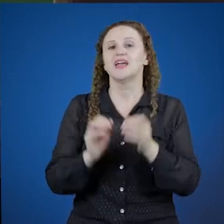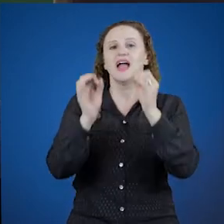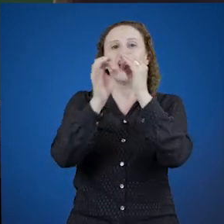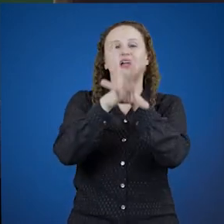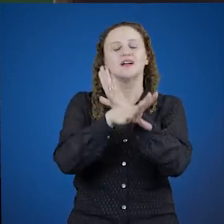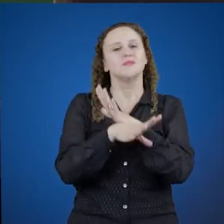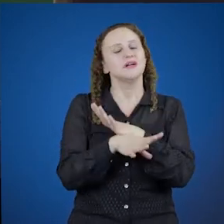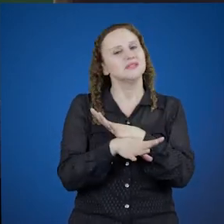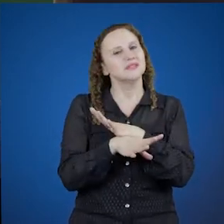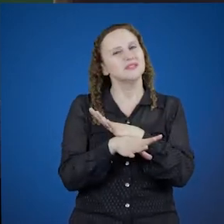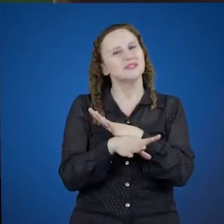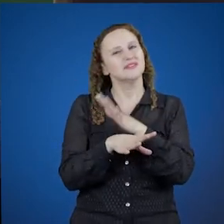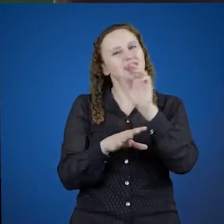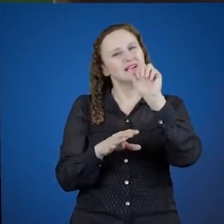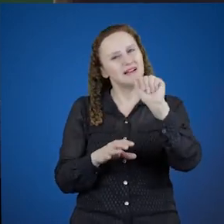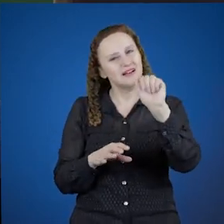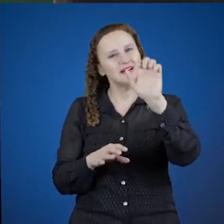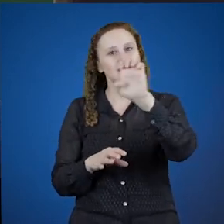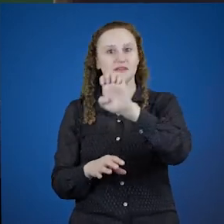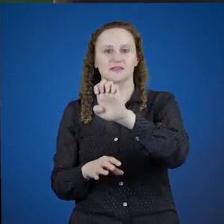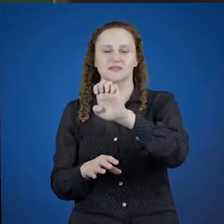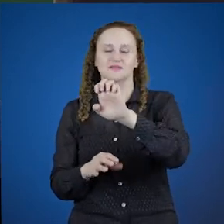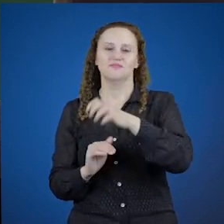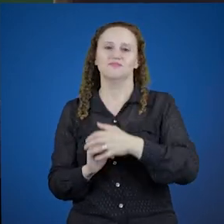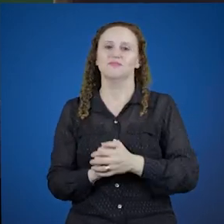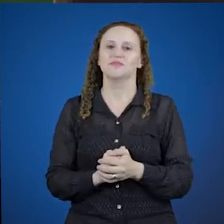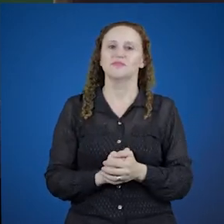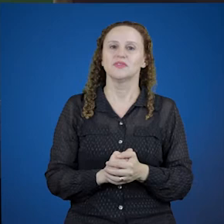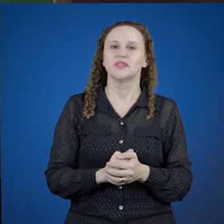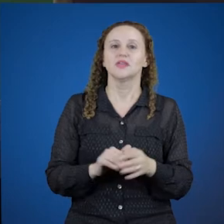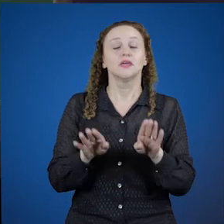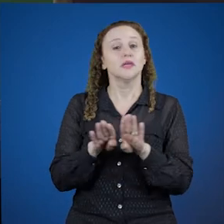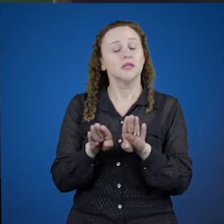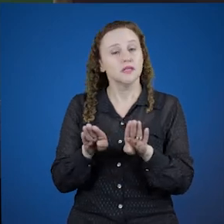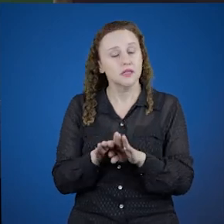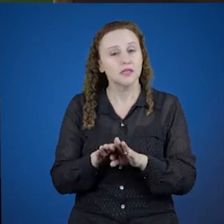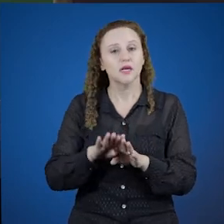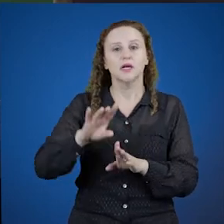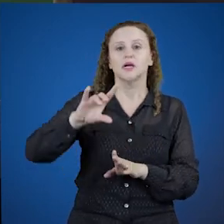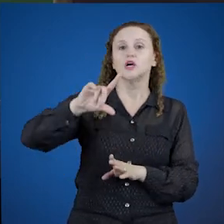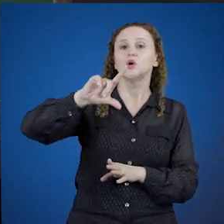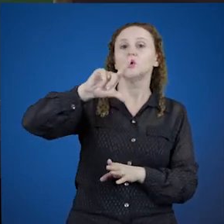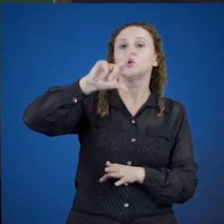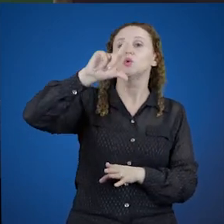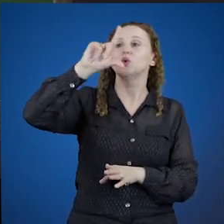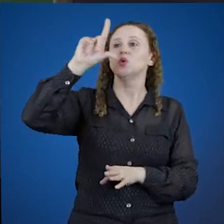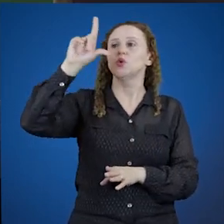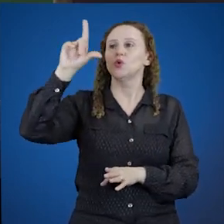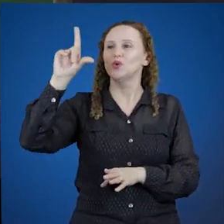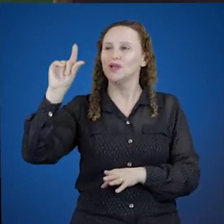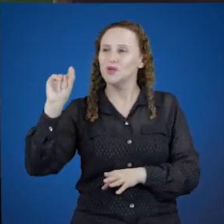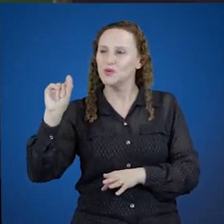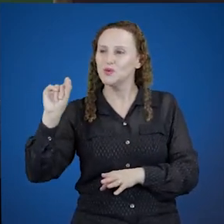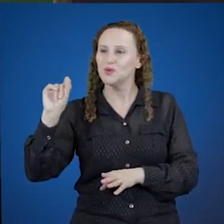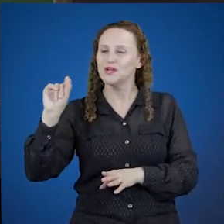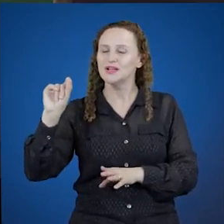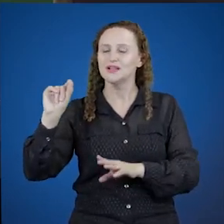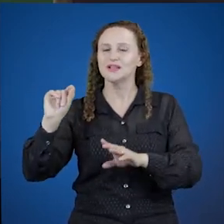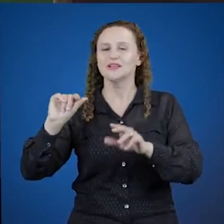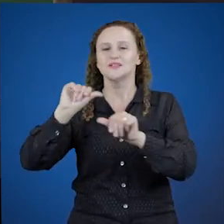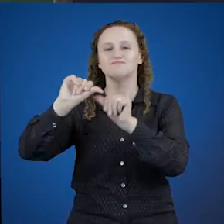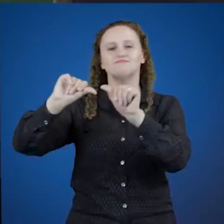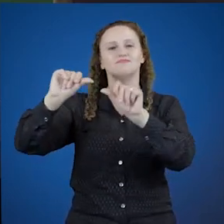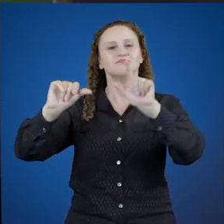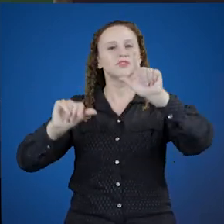e terminado em a e portanto será desta forma lume E